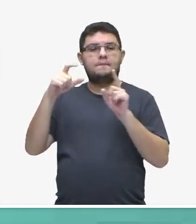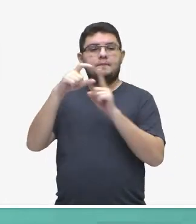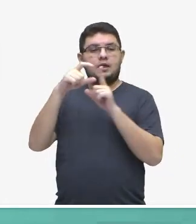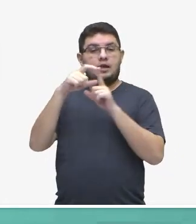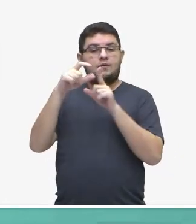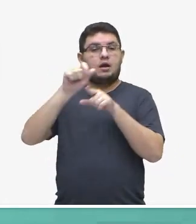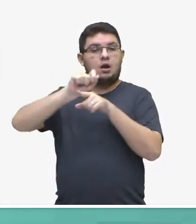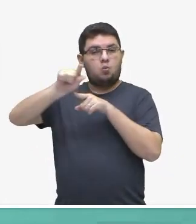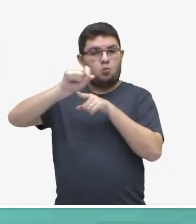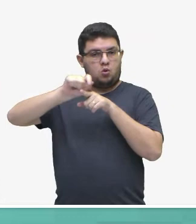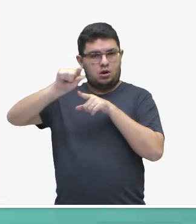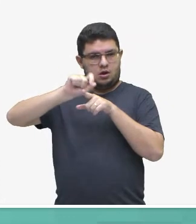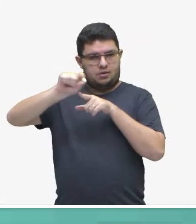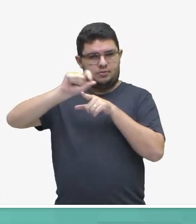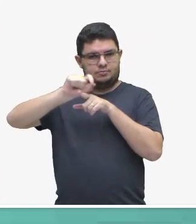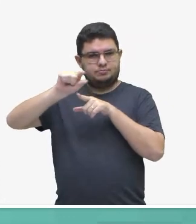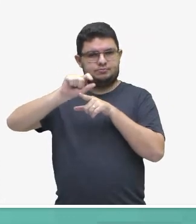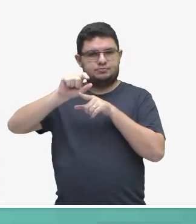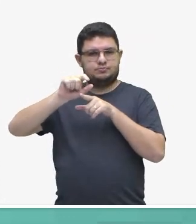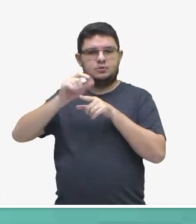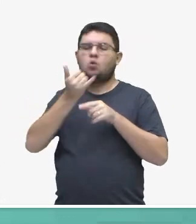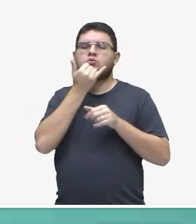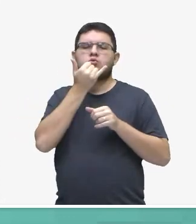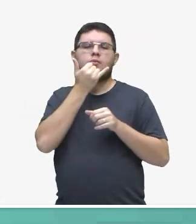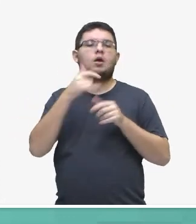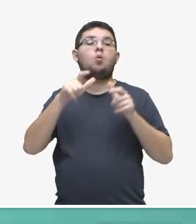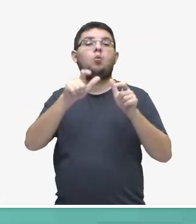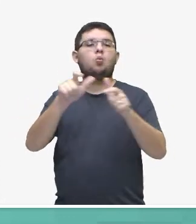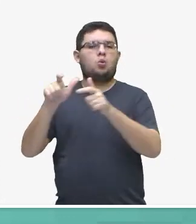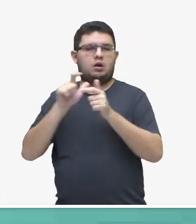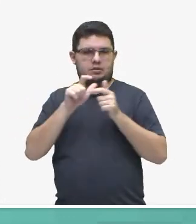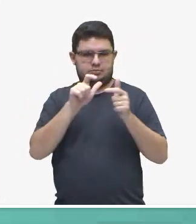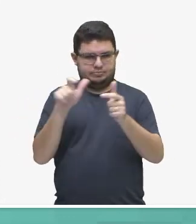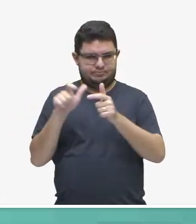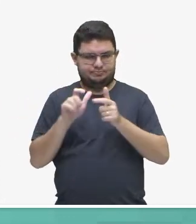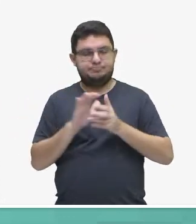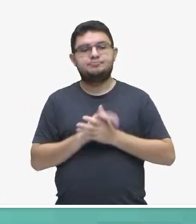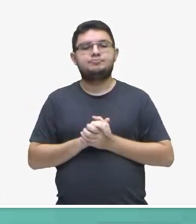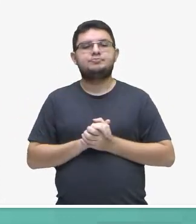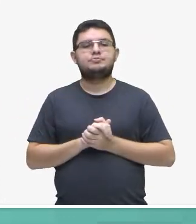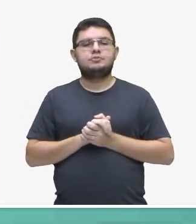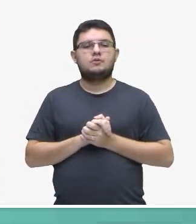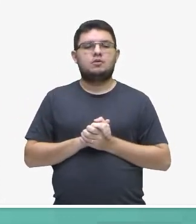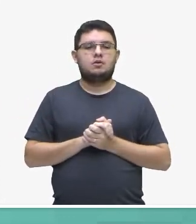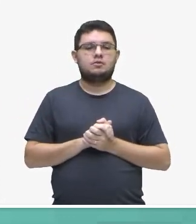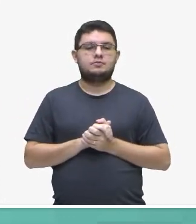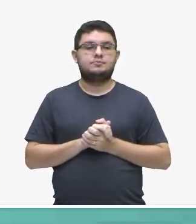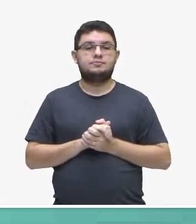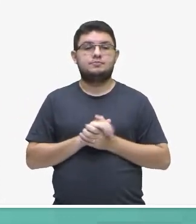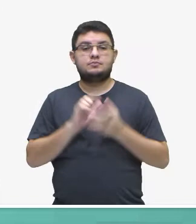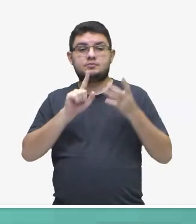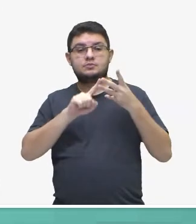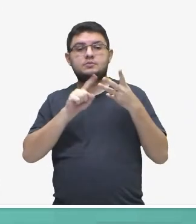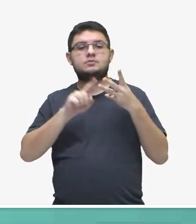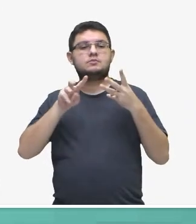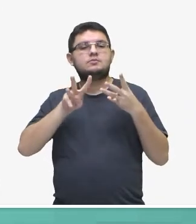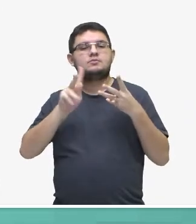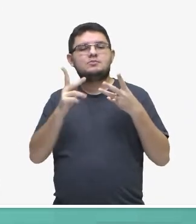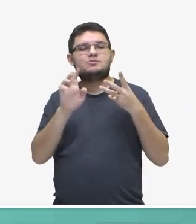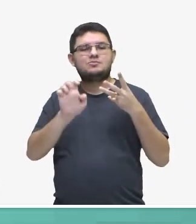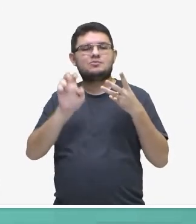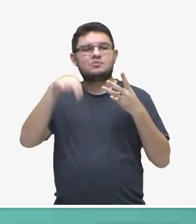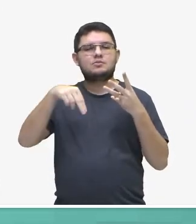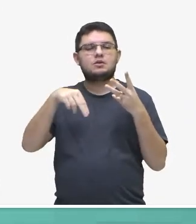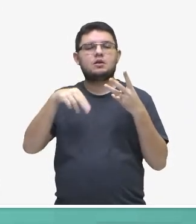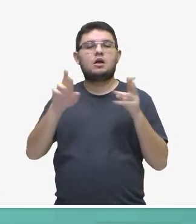lugar, quando eu quero saber lugar, ok? A terceira é when. When está relacionado a